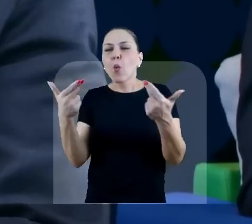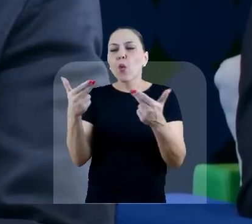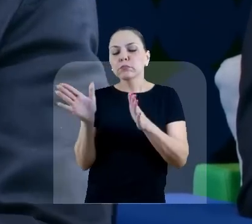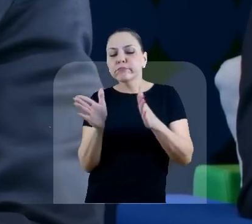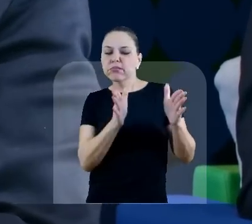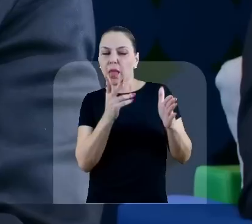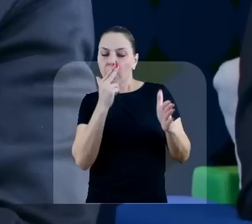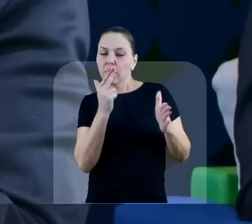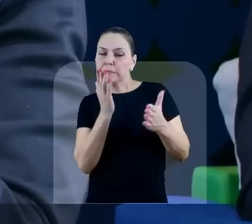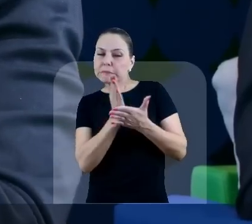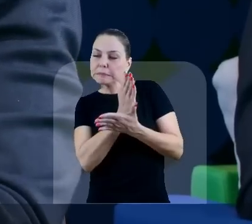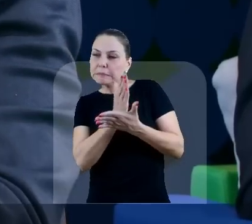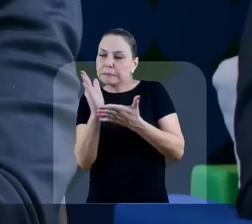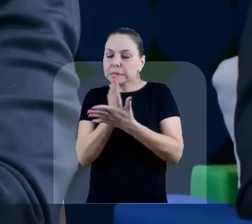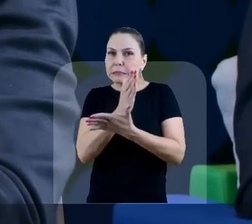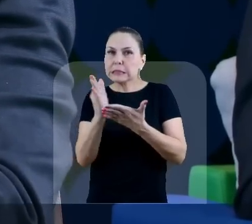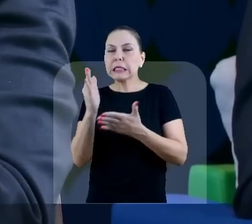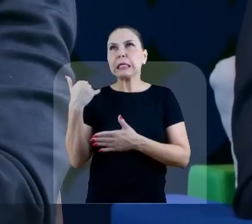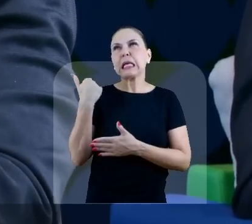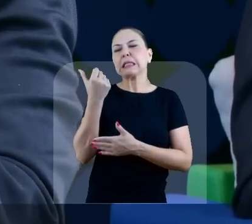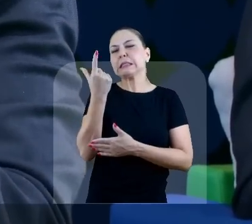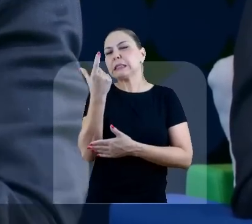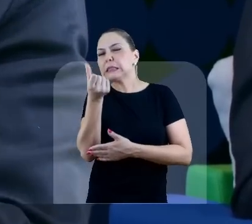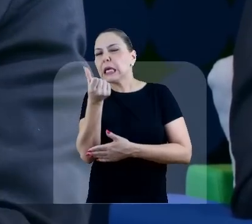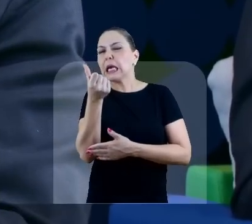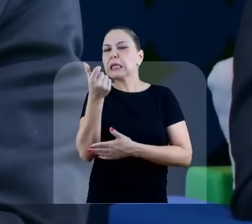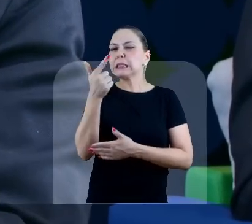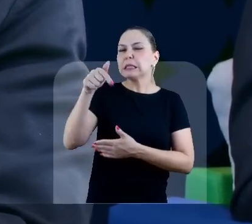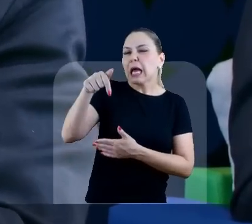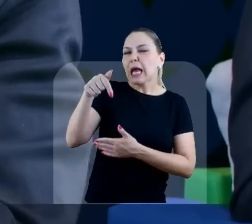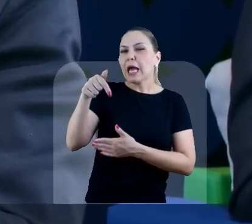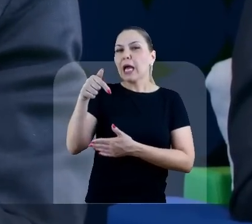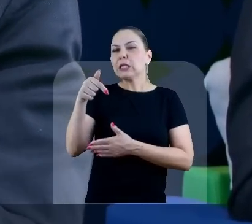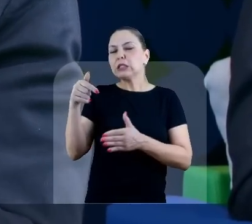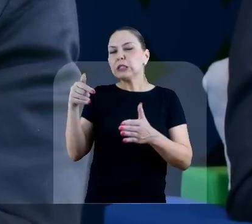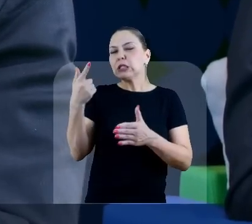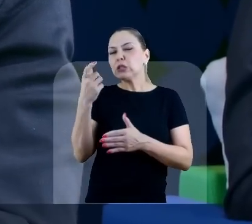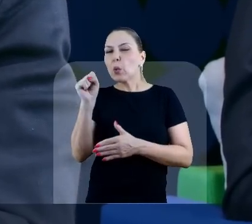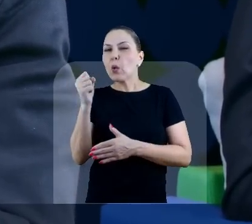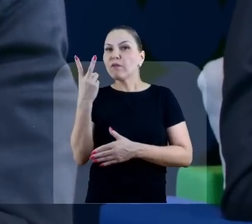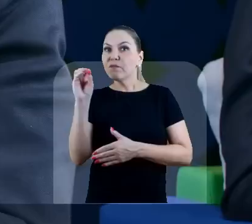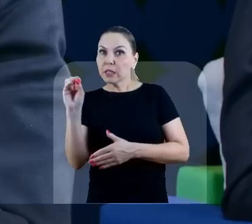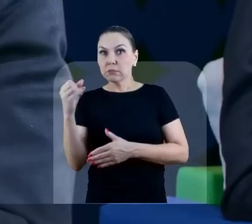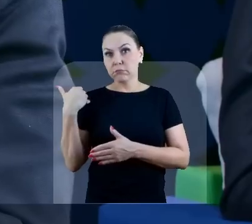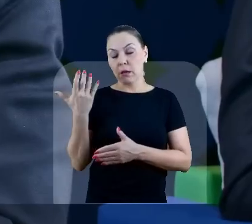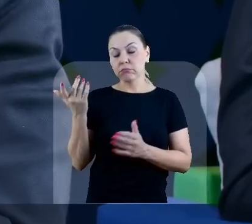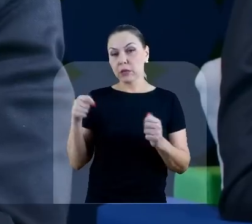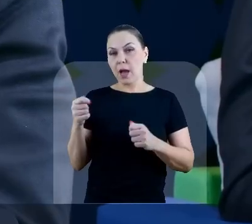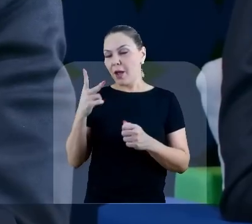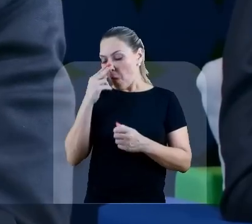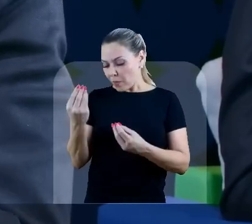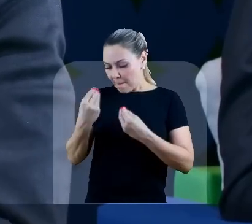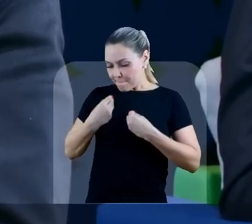lado, até aí, 16, 17, 18, 20 anos, dá para se formar com essa idade, ele vai fazer um bem